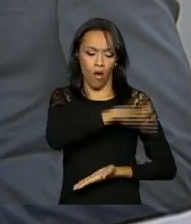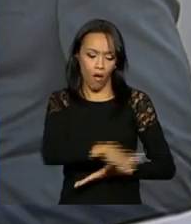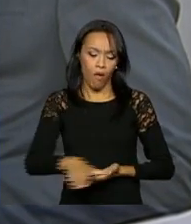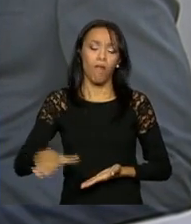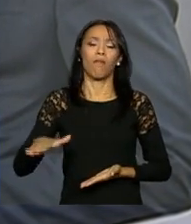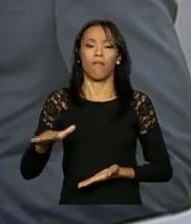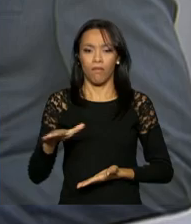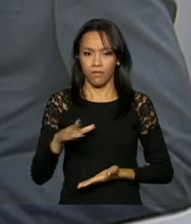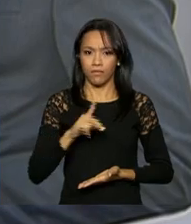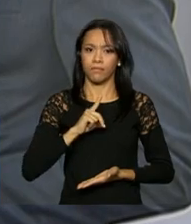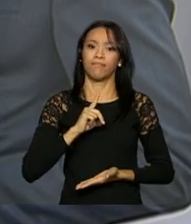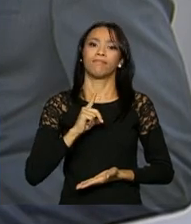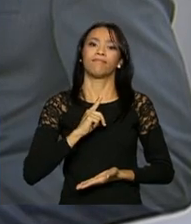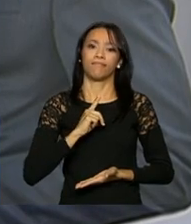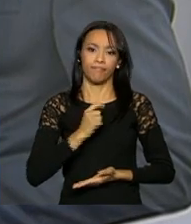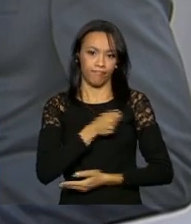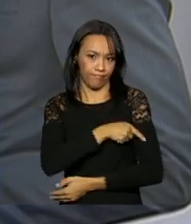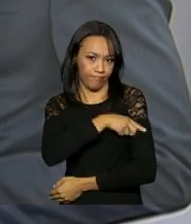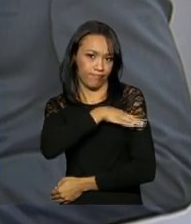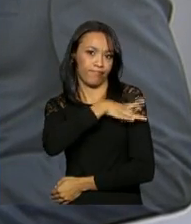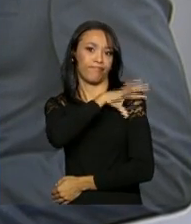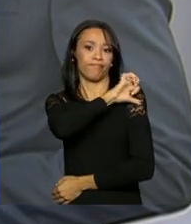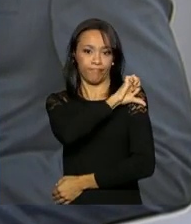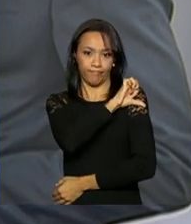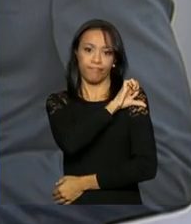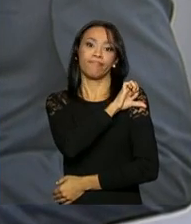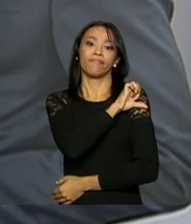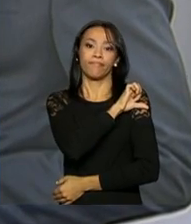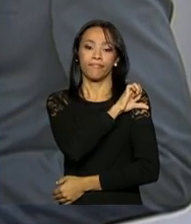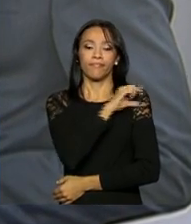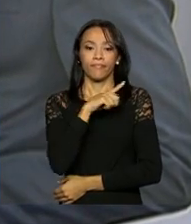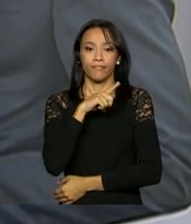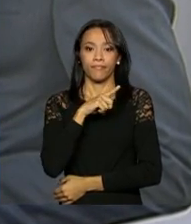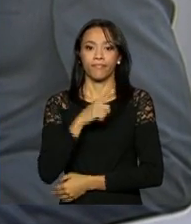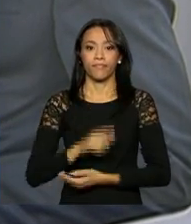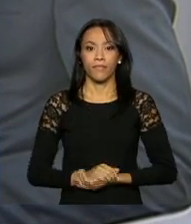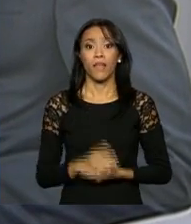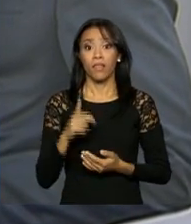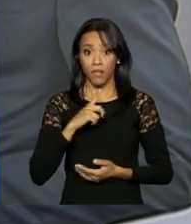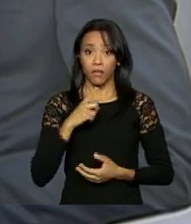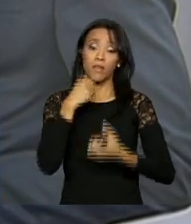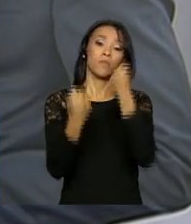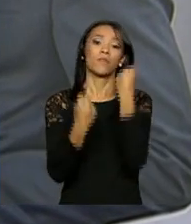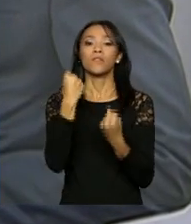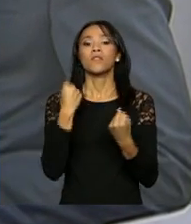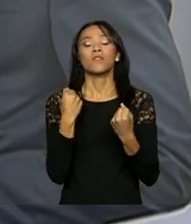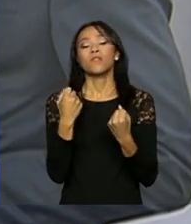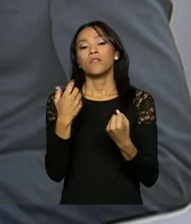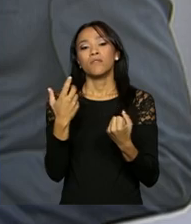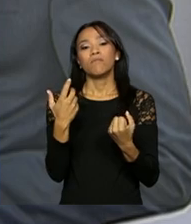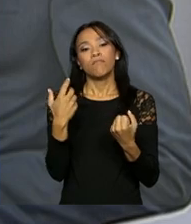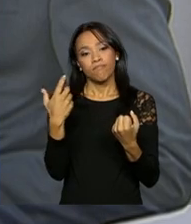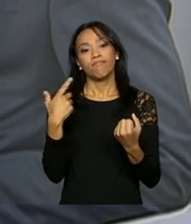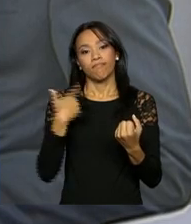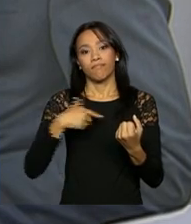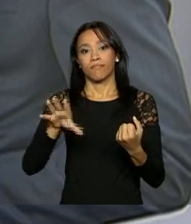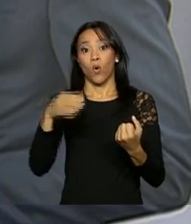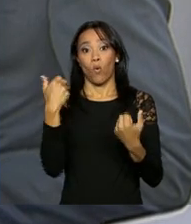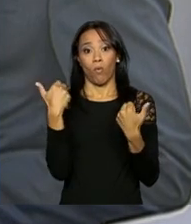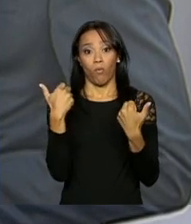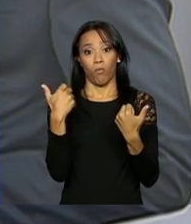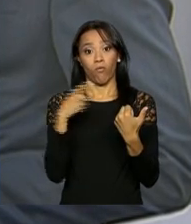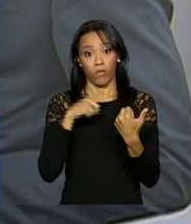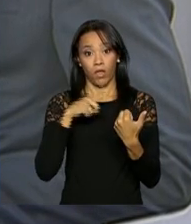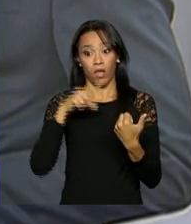de ensino fundamental, ensino infantil. Nós temos todo o transporte coletivo, vamos ter aqui dentro também